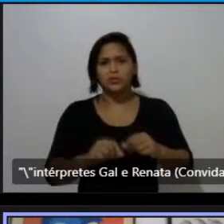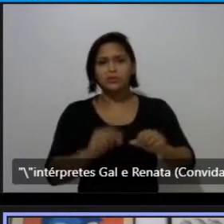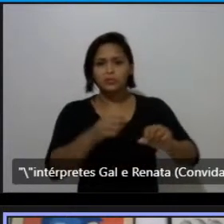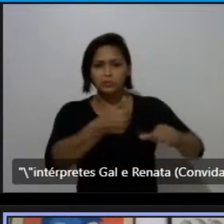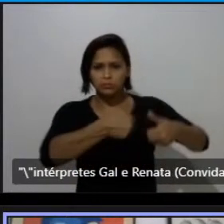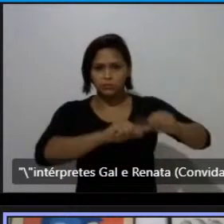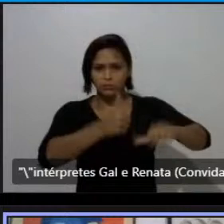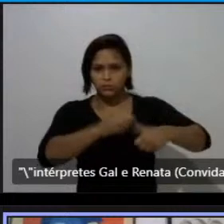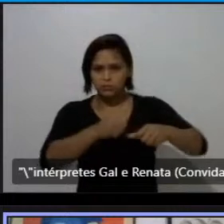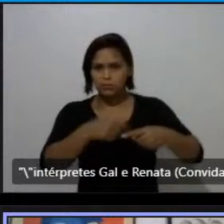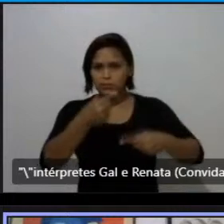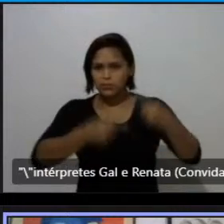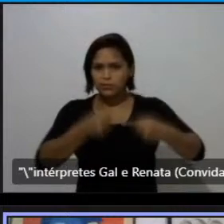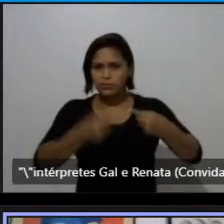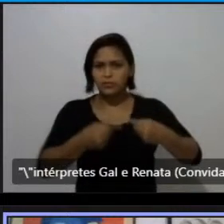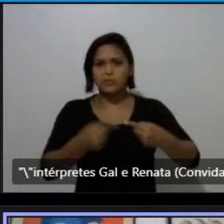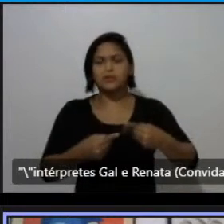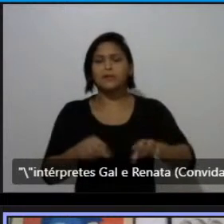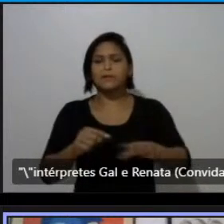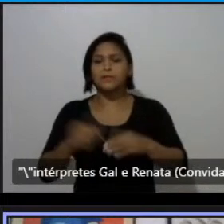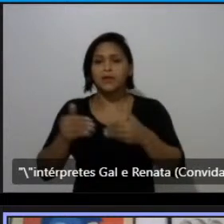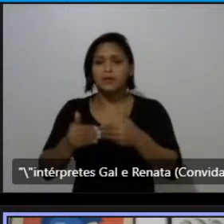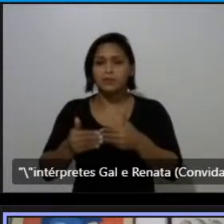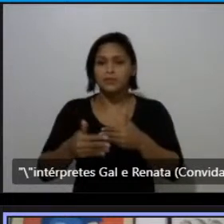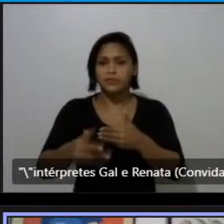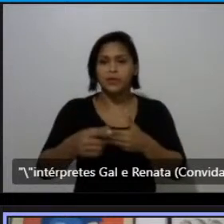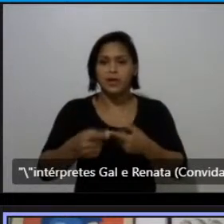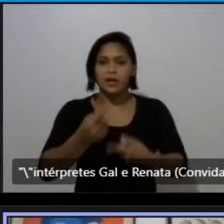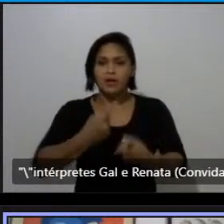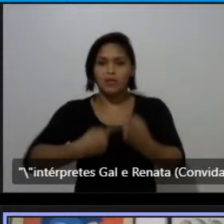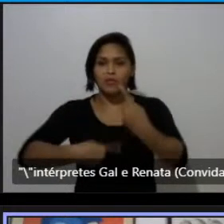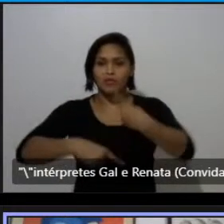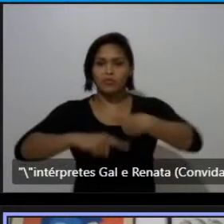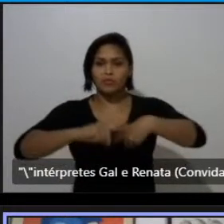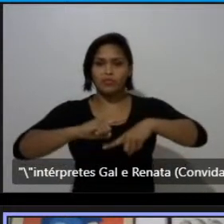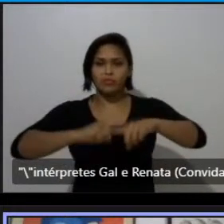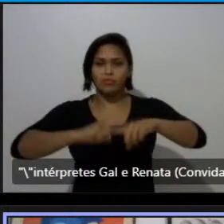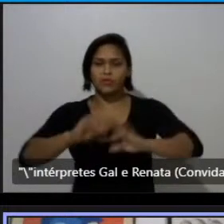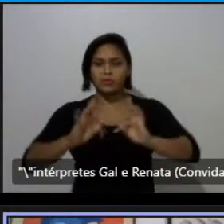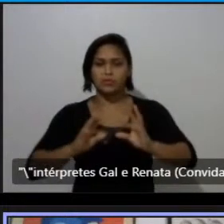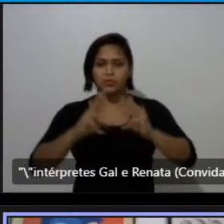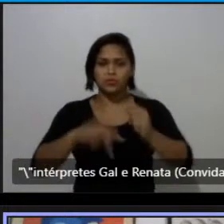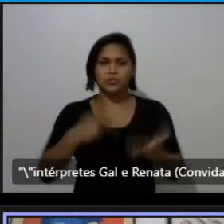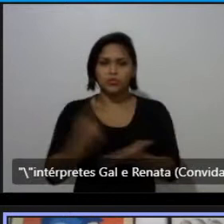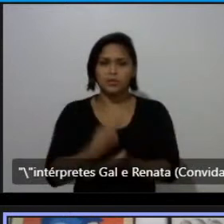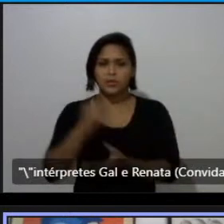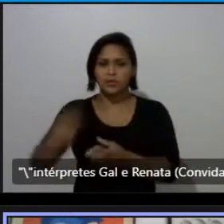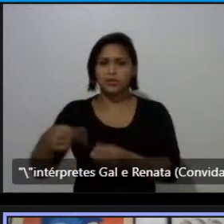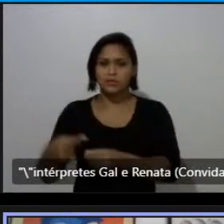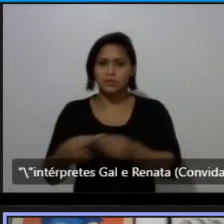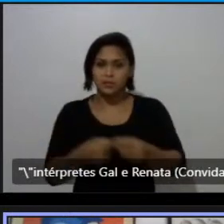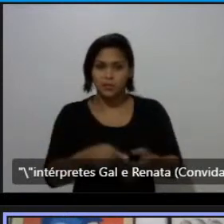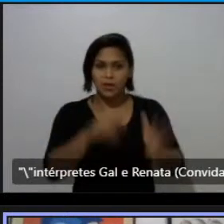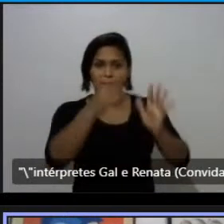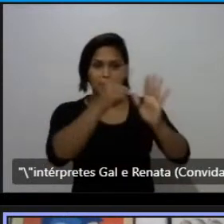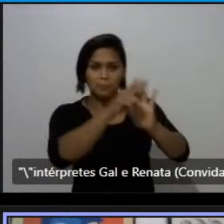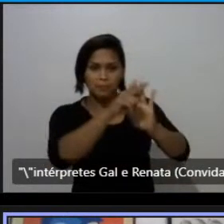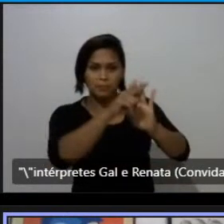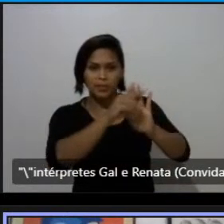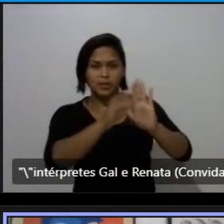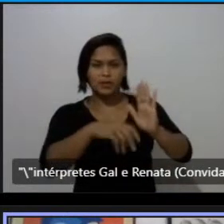da política, onde há um processo de transformação até nas existências, né? Então, eles estão pautando aí uma